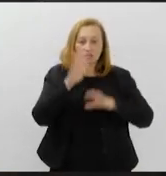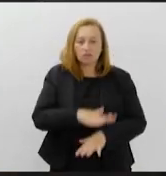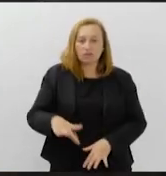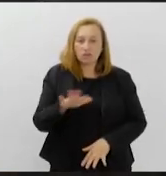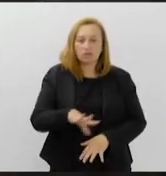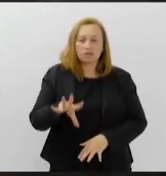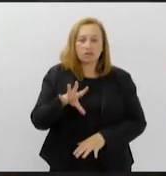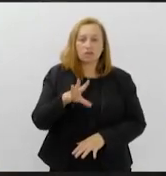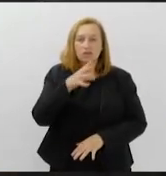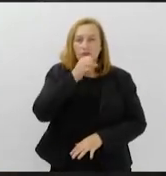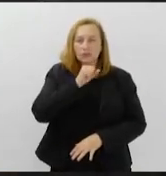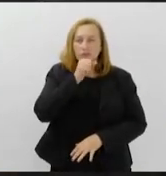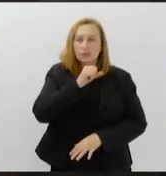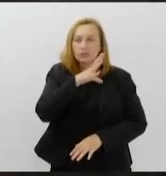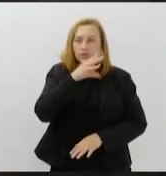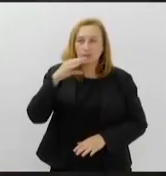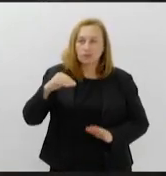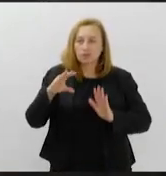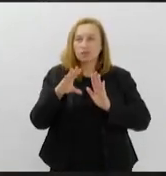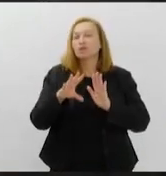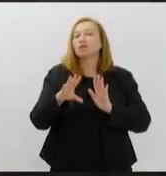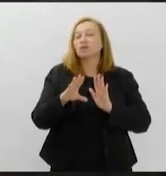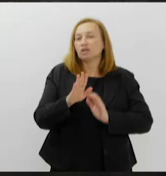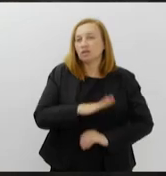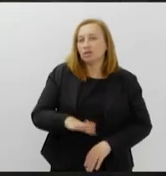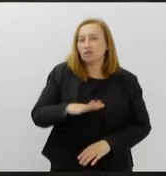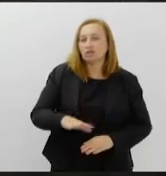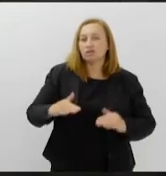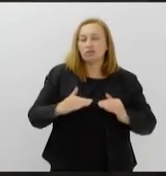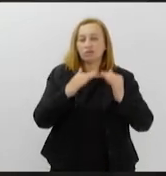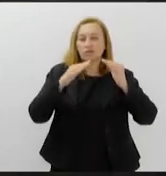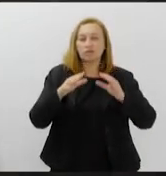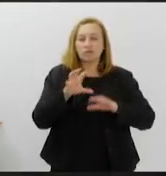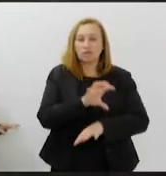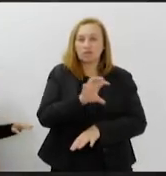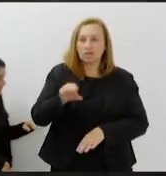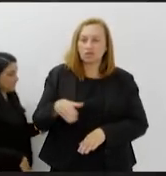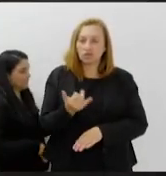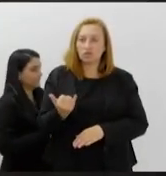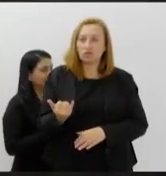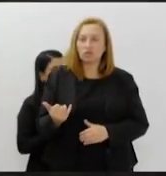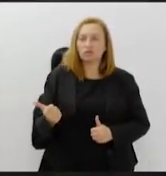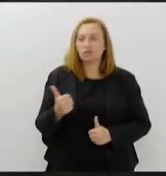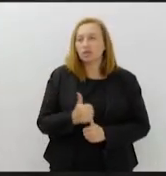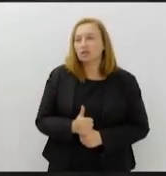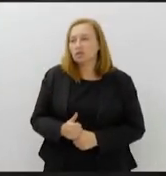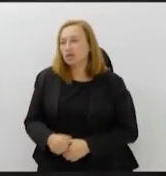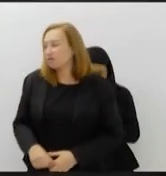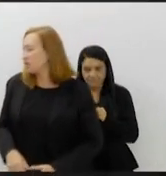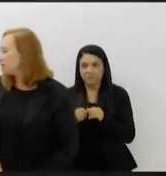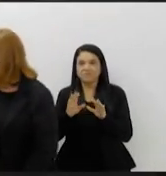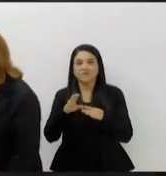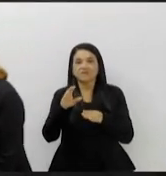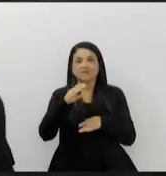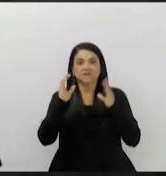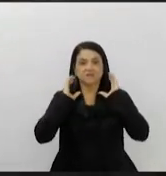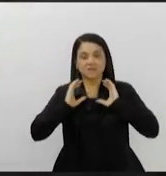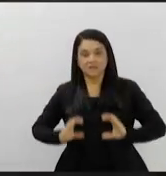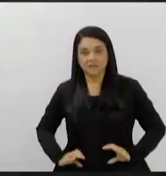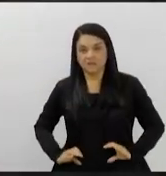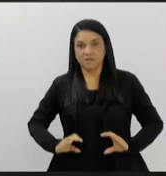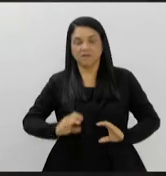Criança, do Adolescente e do Idoso favorável com as emendas da CCJ, de Defesa dos Direitos Humanos e Cidadania